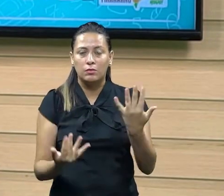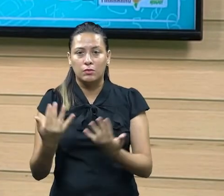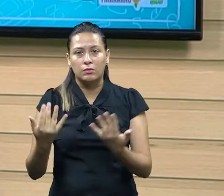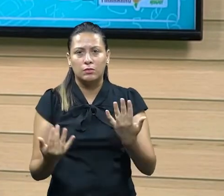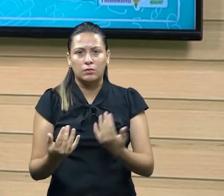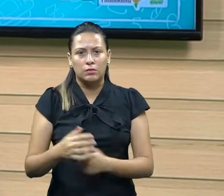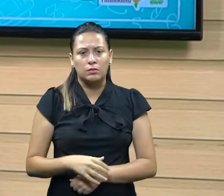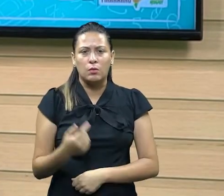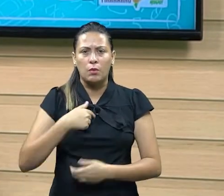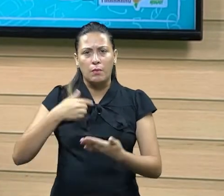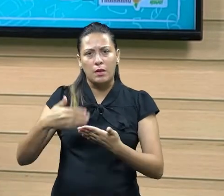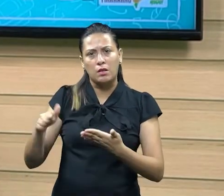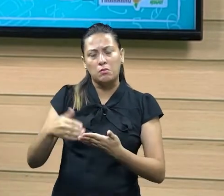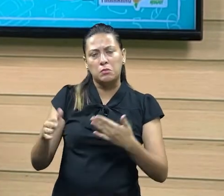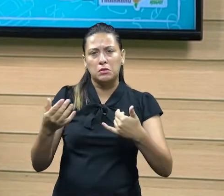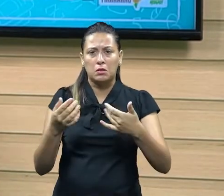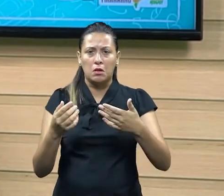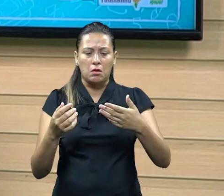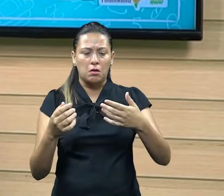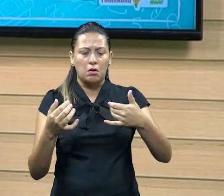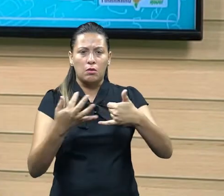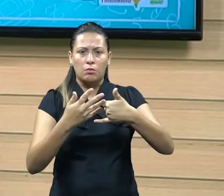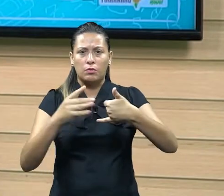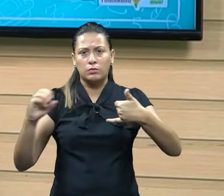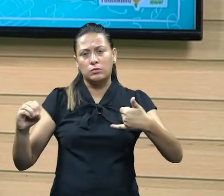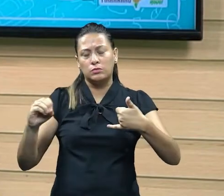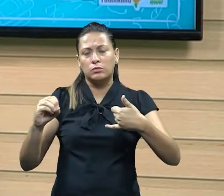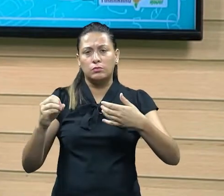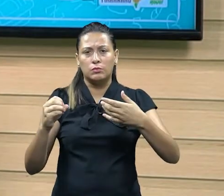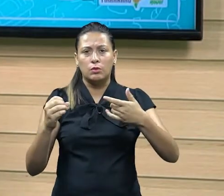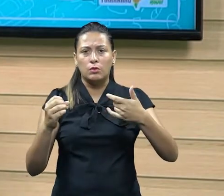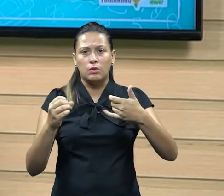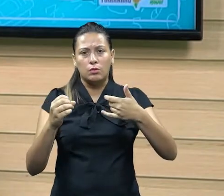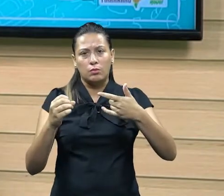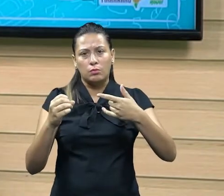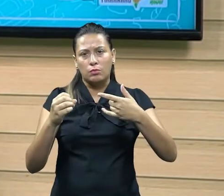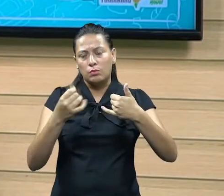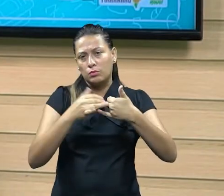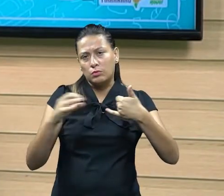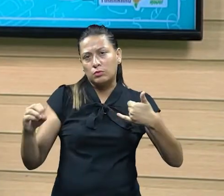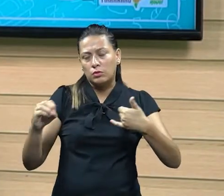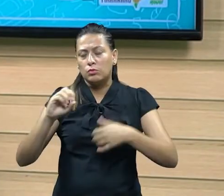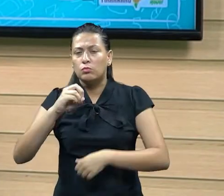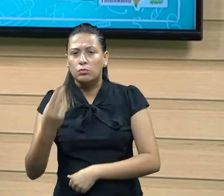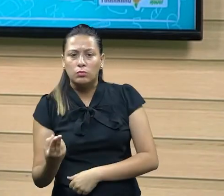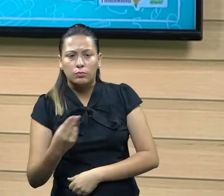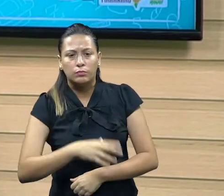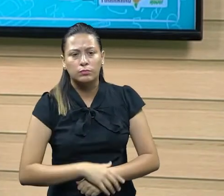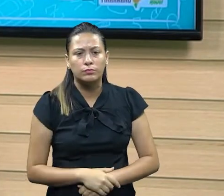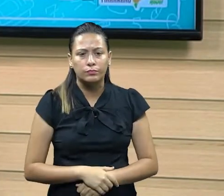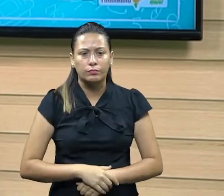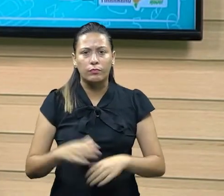o oxigênio, ou tirar o combustível dali, ou baixar a temperatura, eu consigo eliminar o